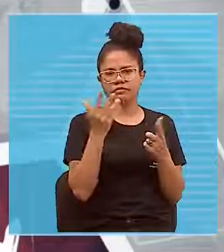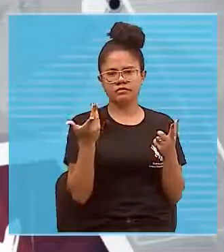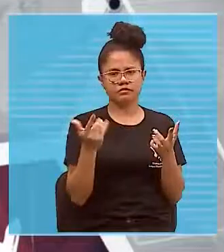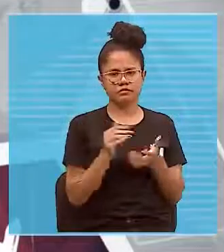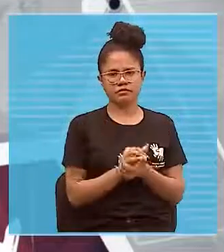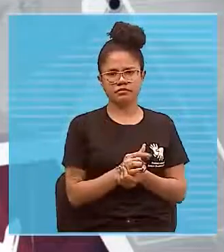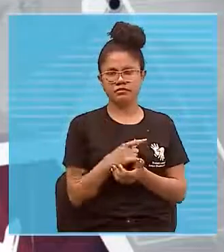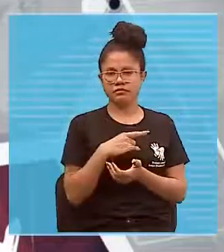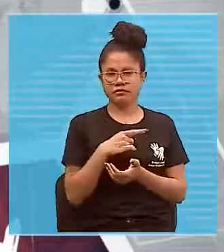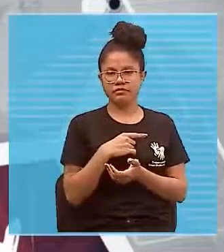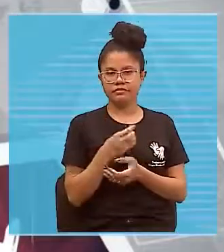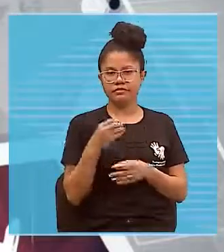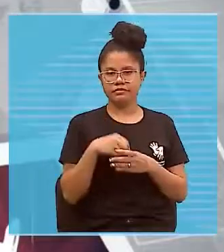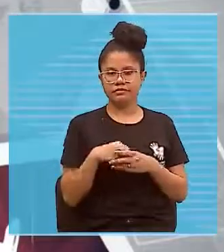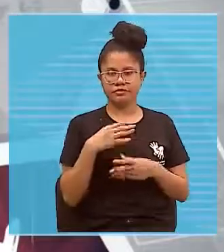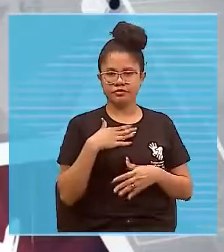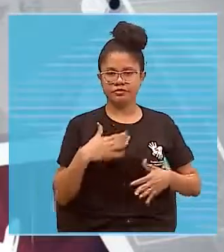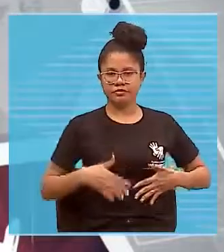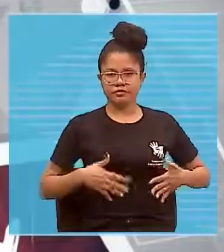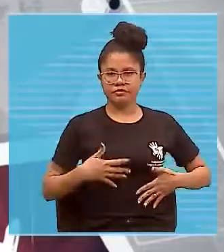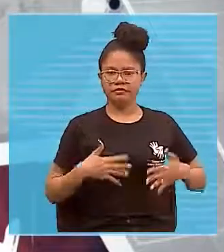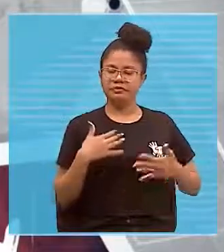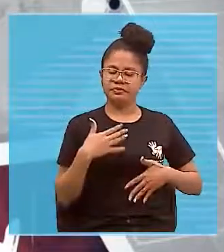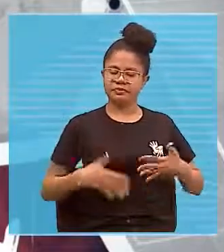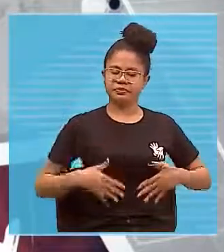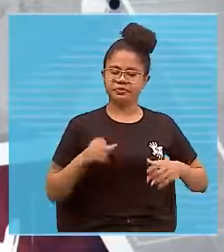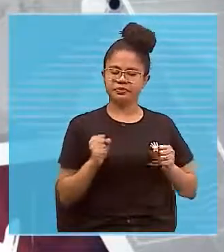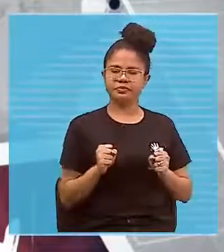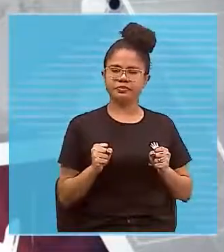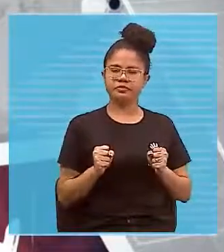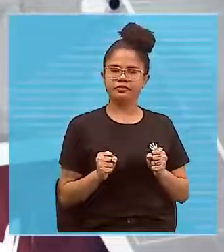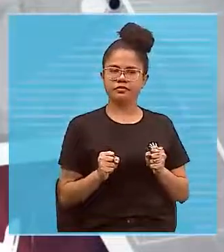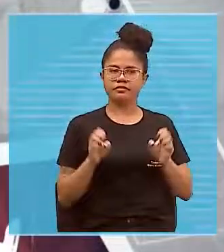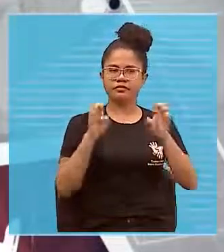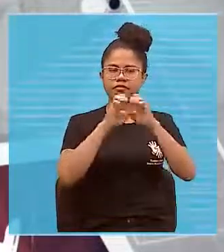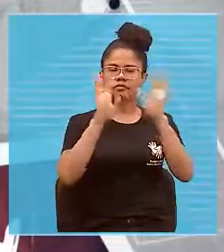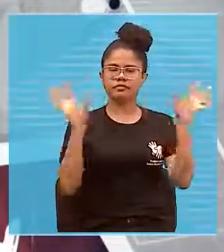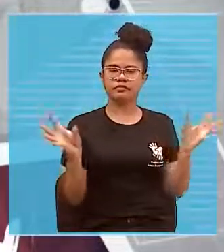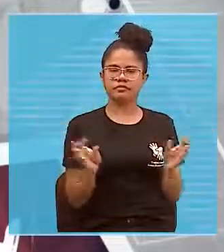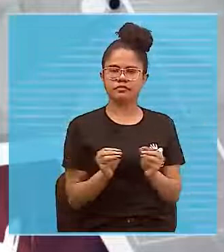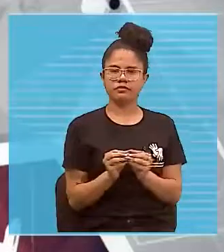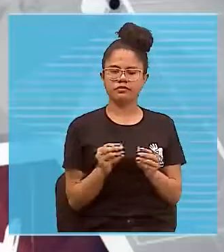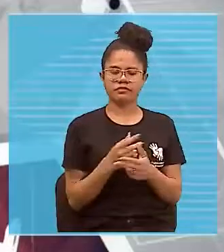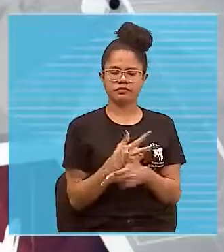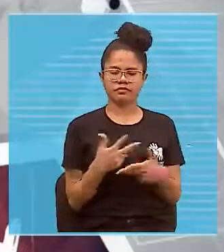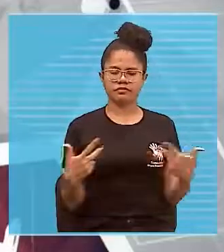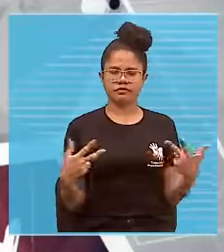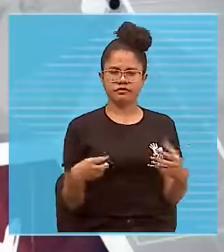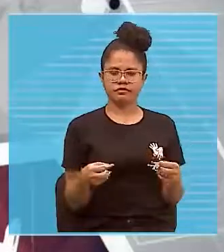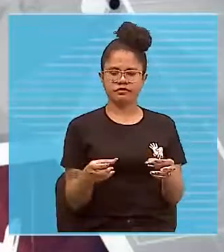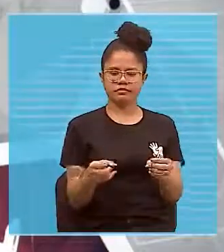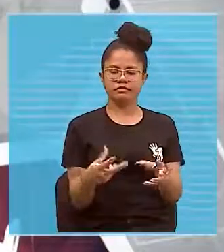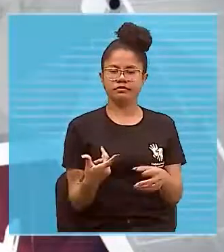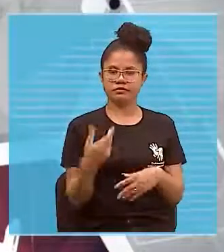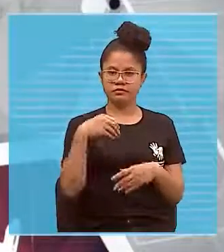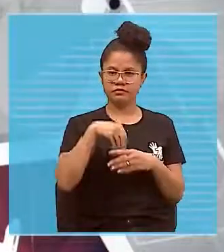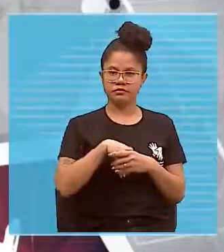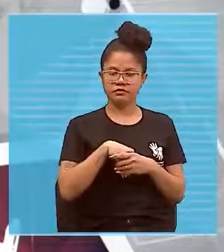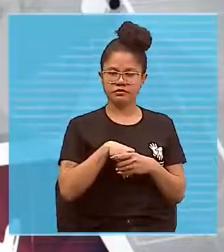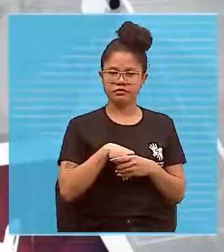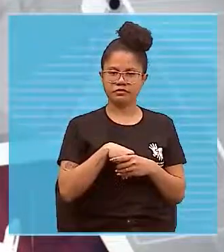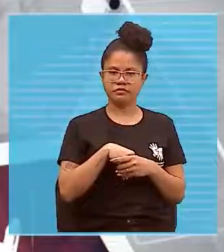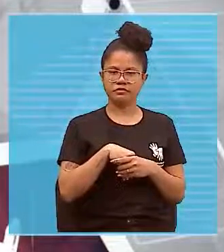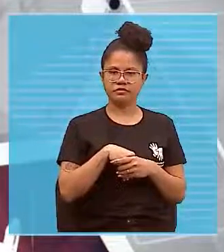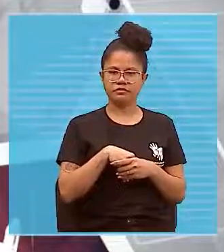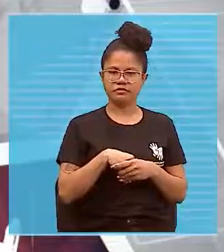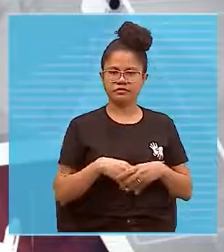meu corpo. Então, o meu corpo pode ser considerado um ecossistema para os micro-organismos que existem nele. Olha